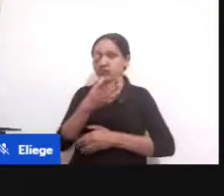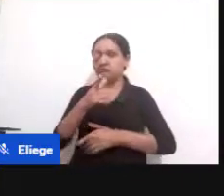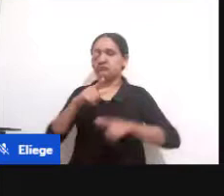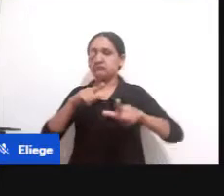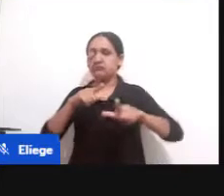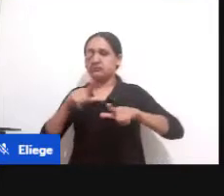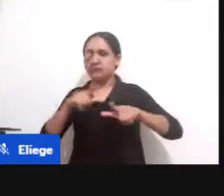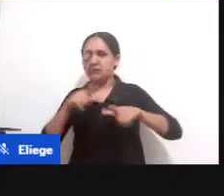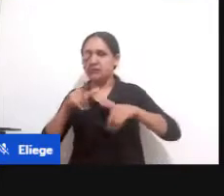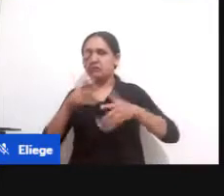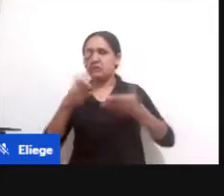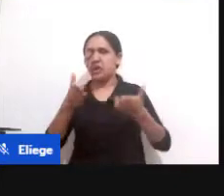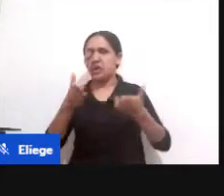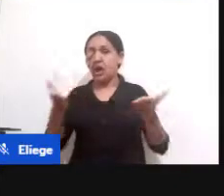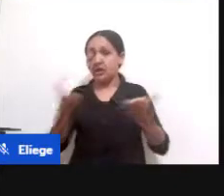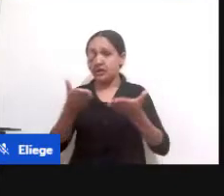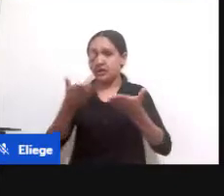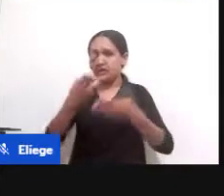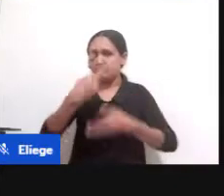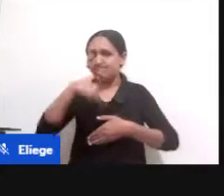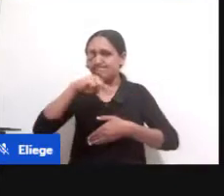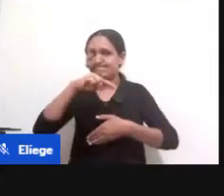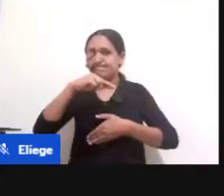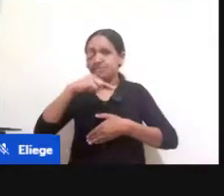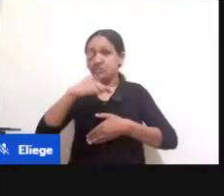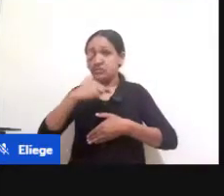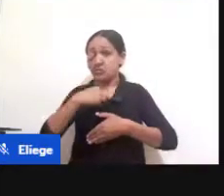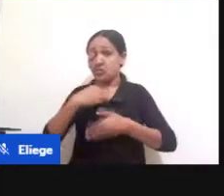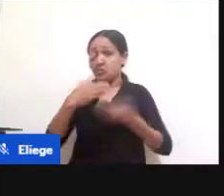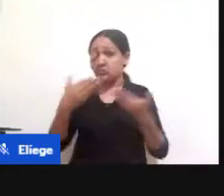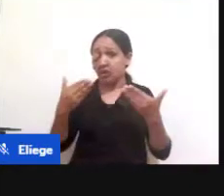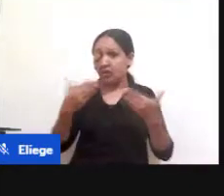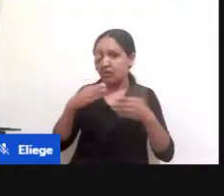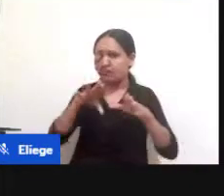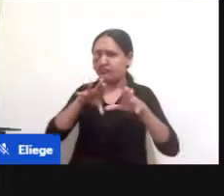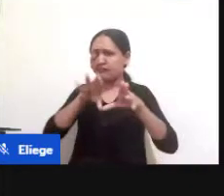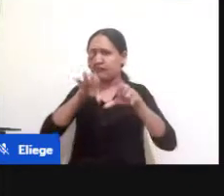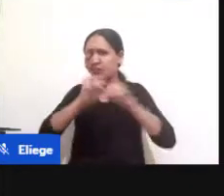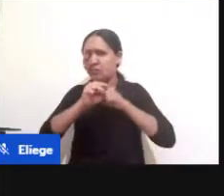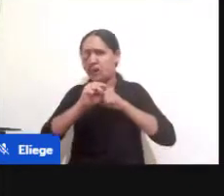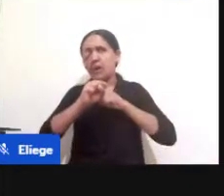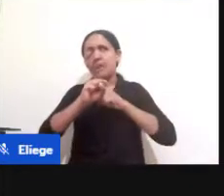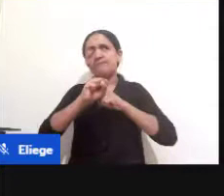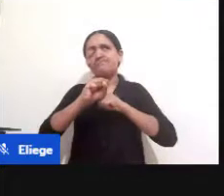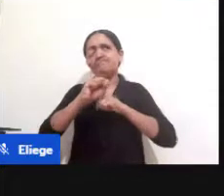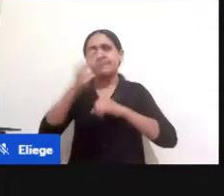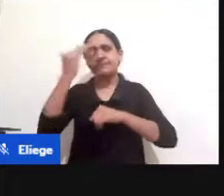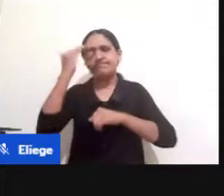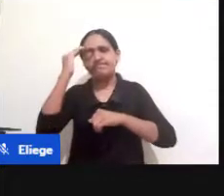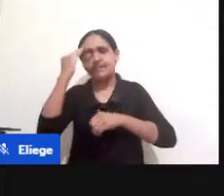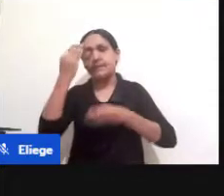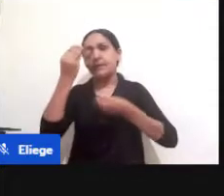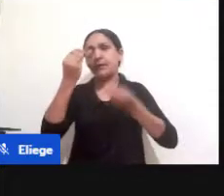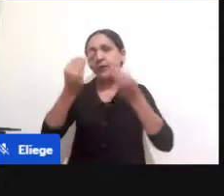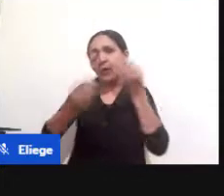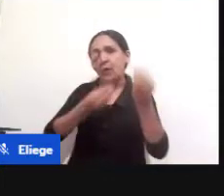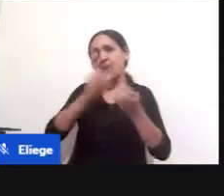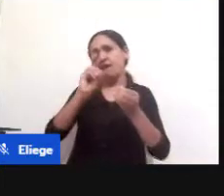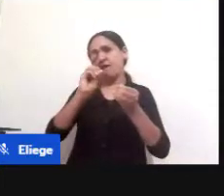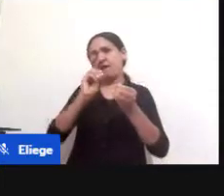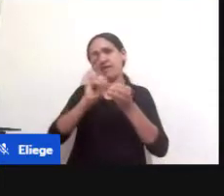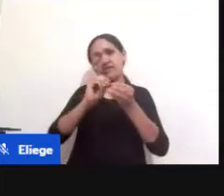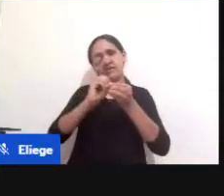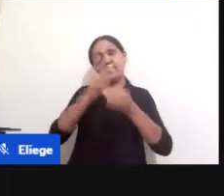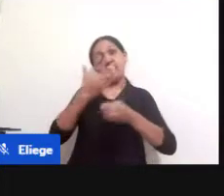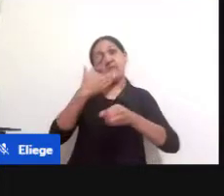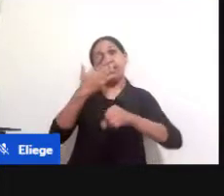nessa discussão, dentro desse momento de formação, tentar entender como nós podemos fazer a nossa prática pedagógica